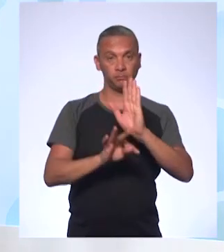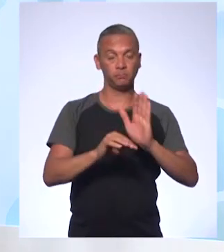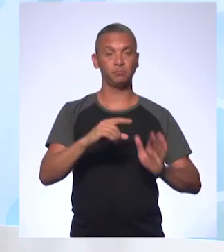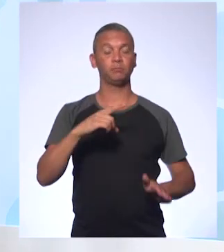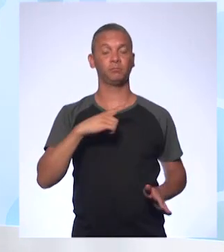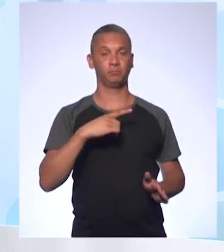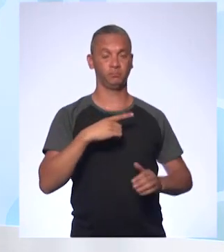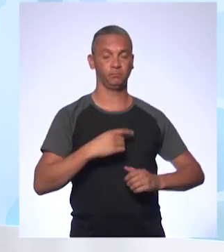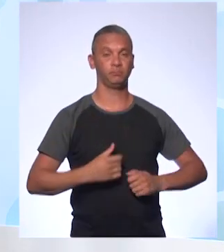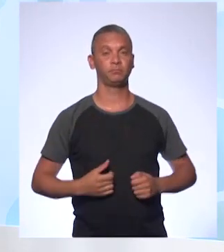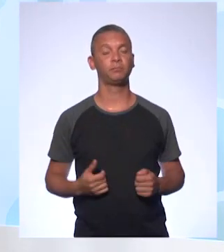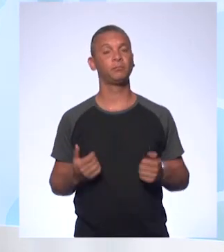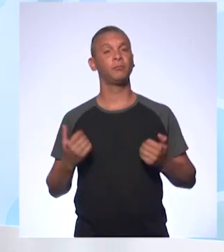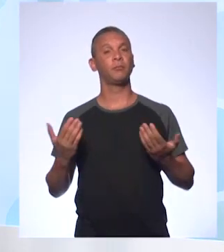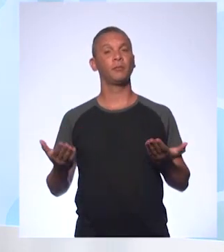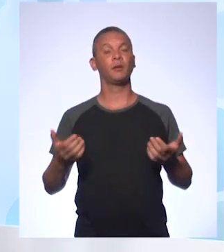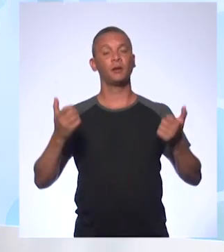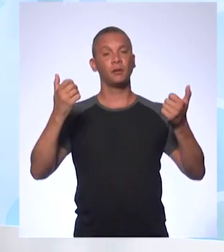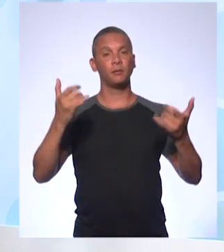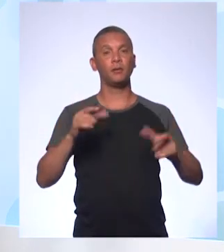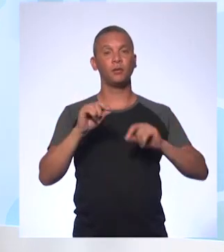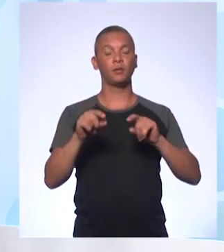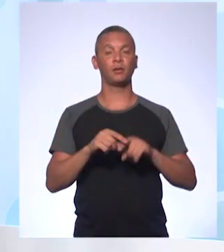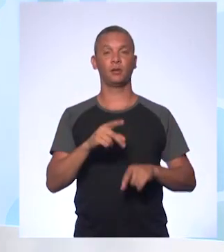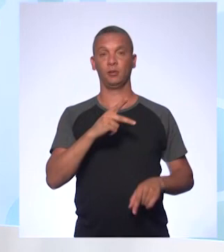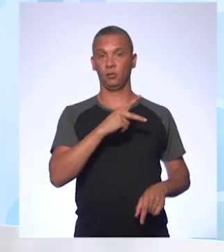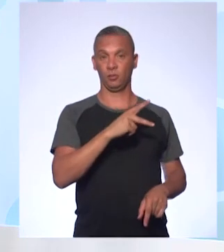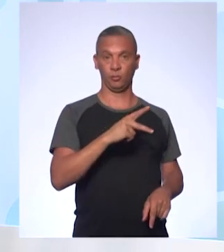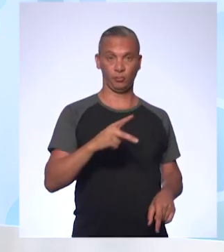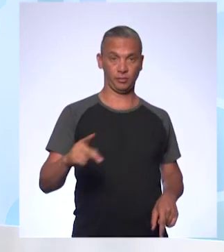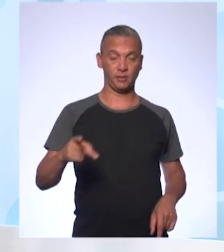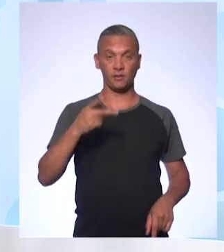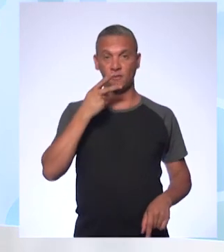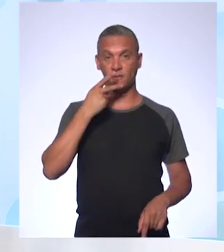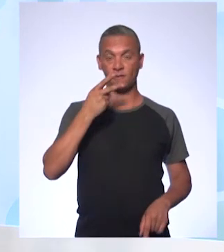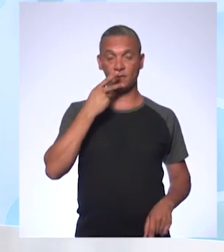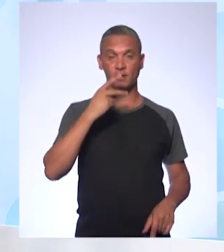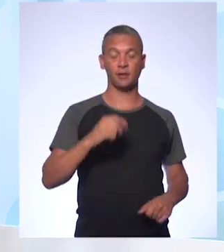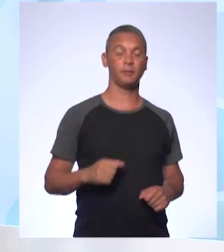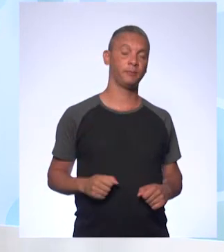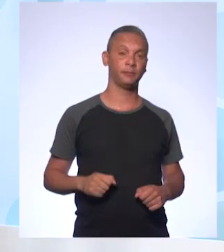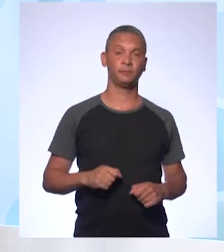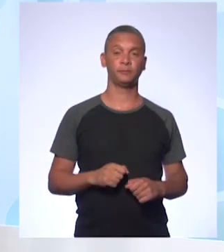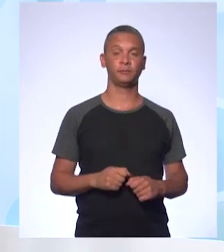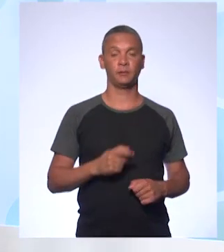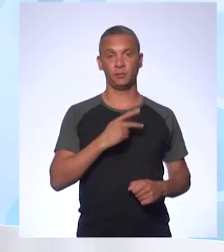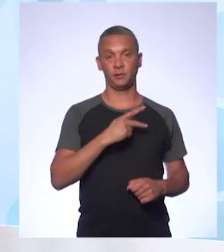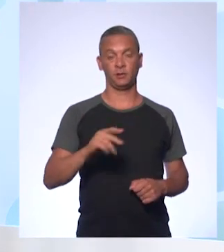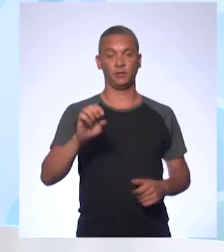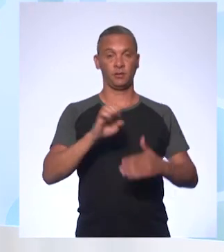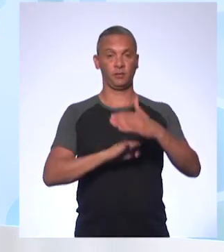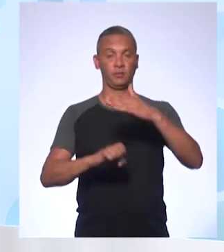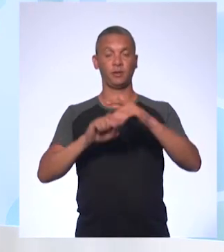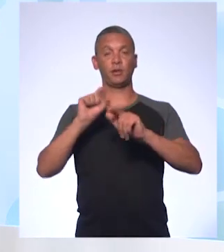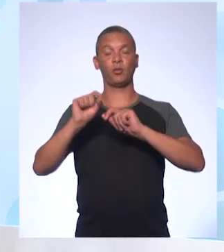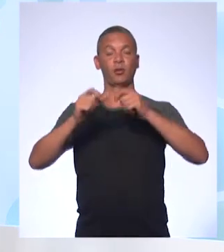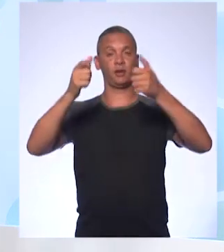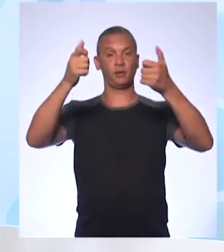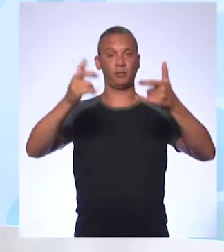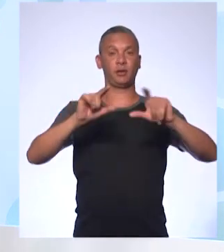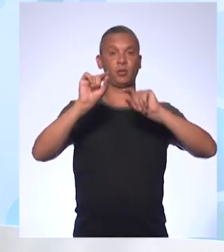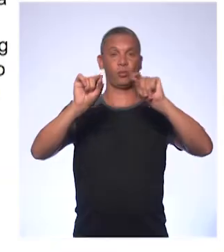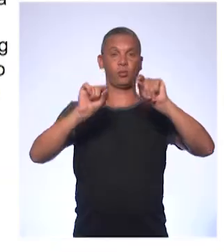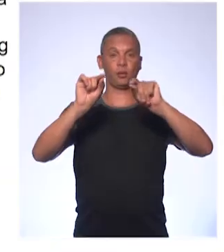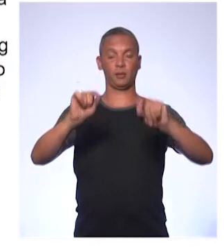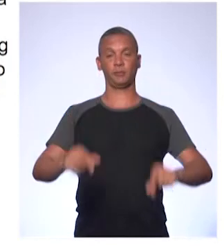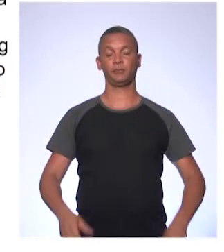o que quer dizer. Então, aqui nesse caso, o presidente, né, ele fala como subrádia suprecedente. A gente vai ver agora o que é que ele destaca,